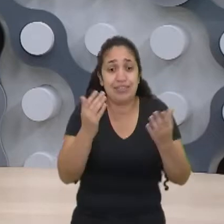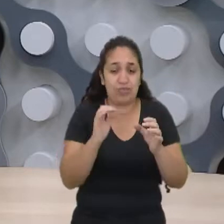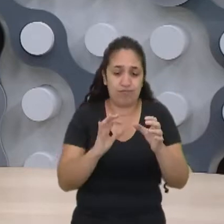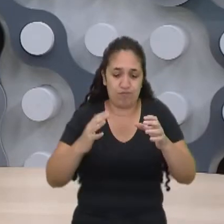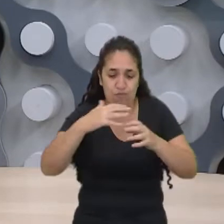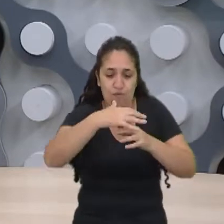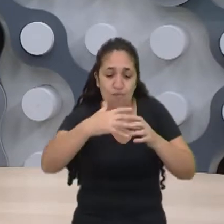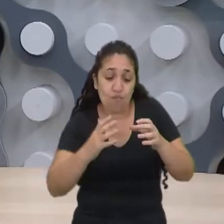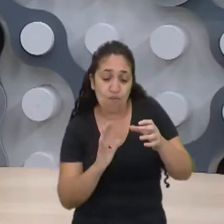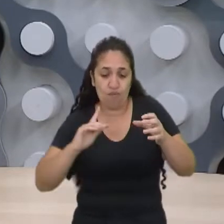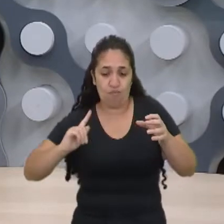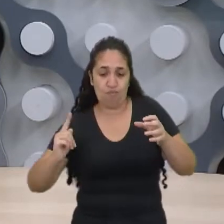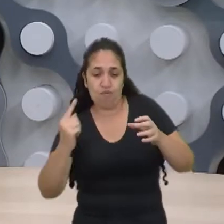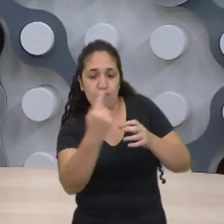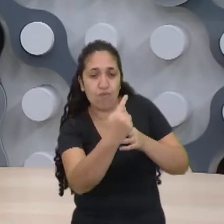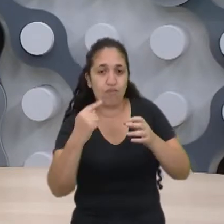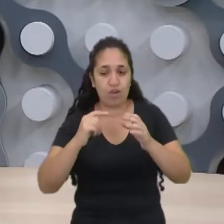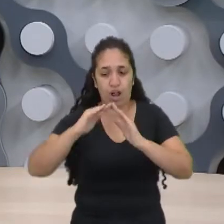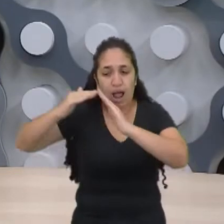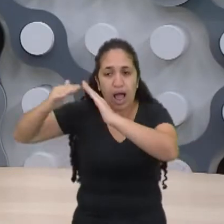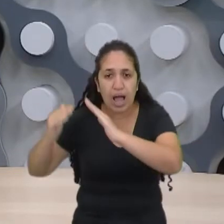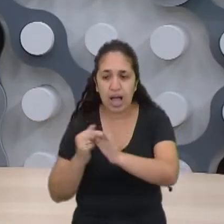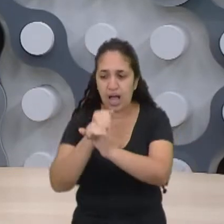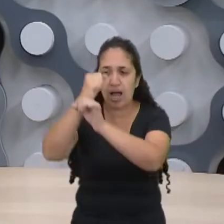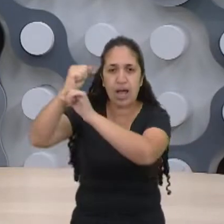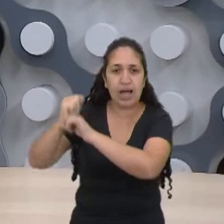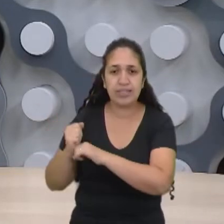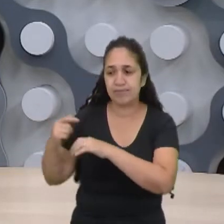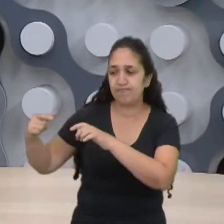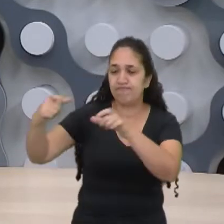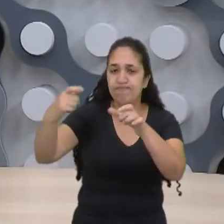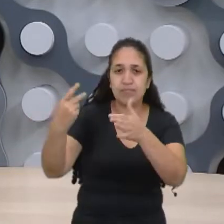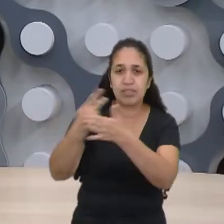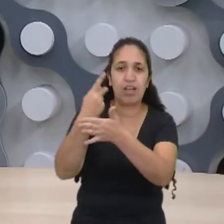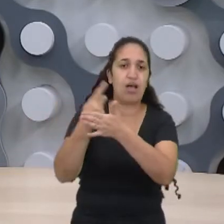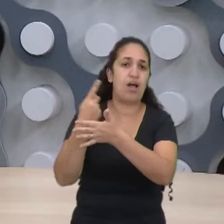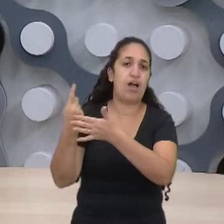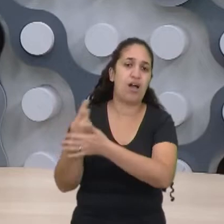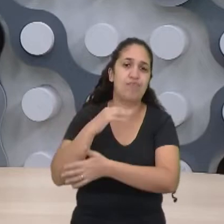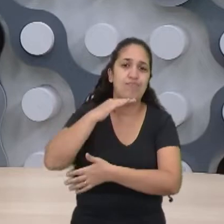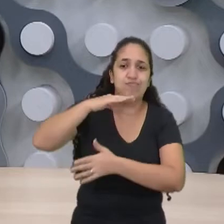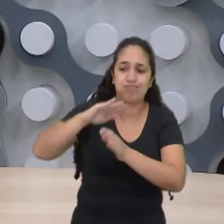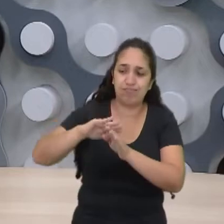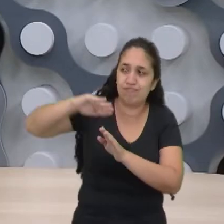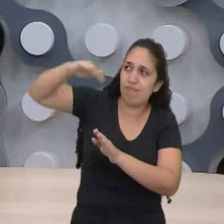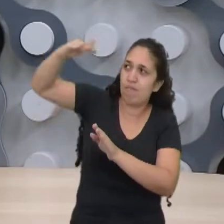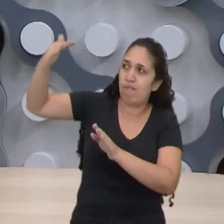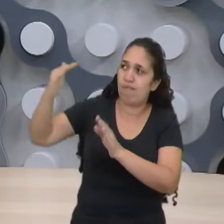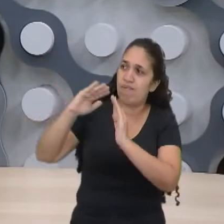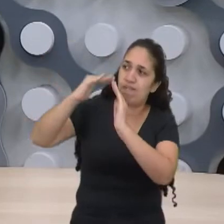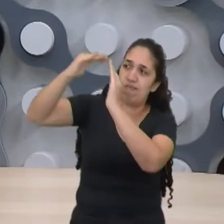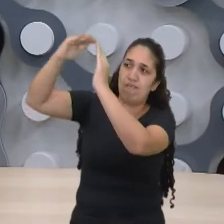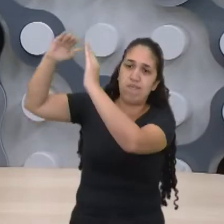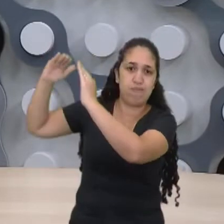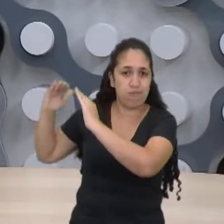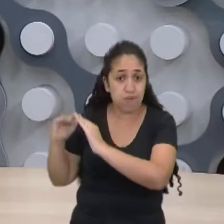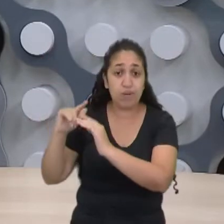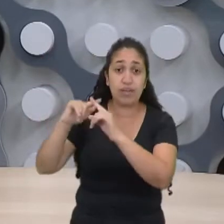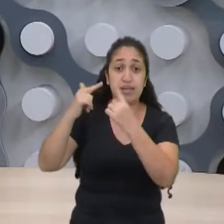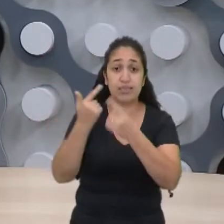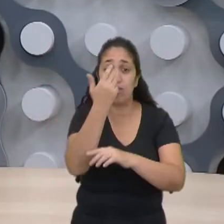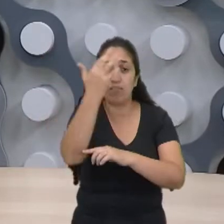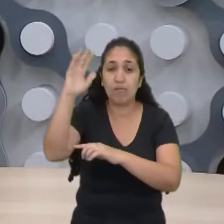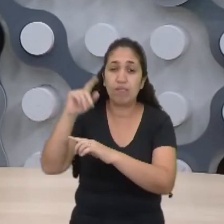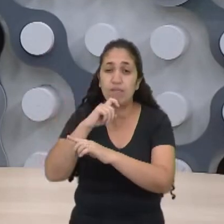antrópica, construção de casas em áreas indevidas, principalmente em áreas de morros, né, com retirada de vegetação